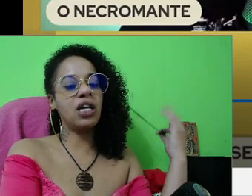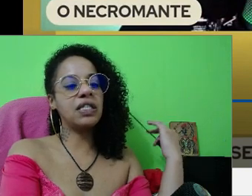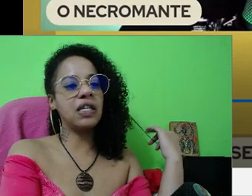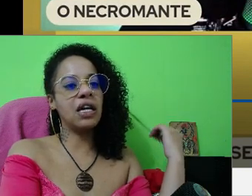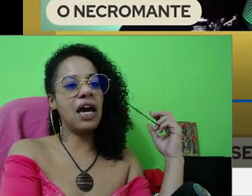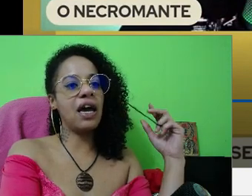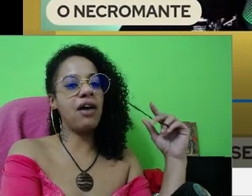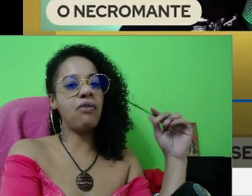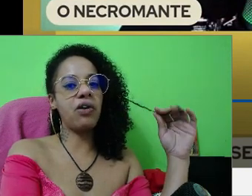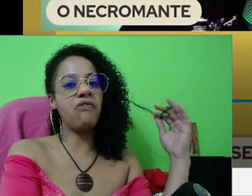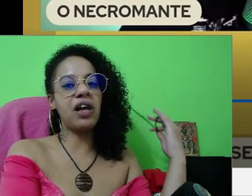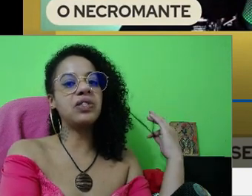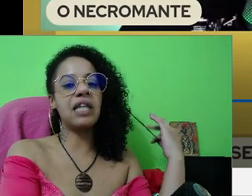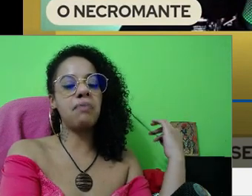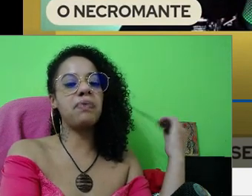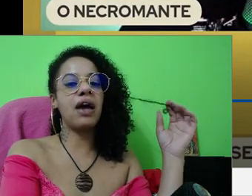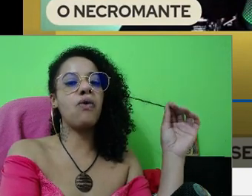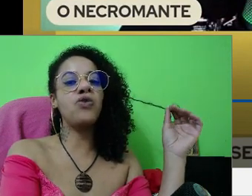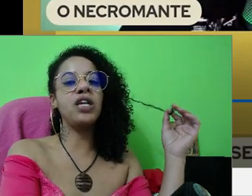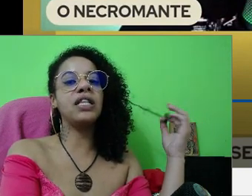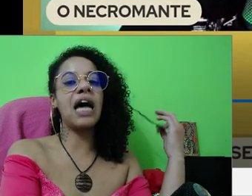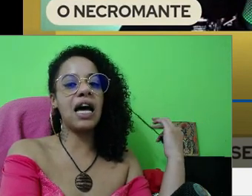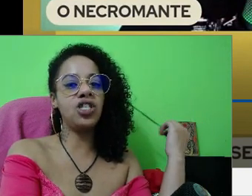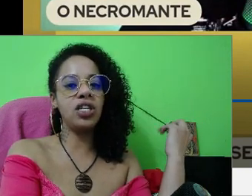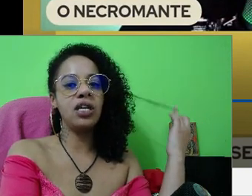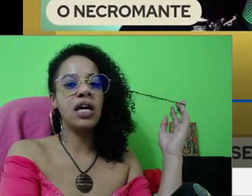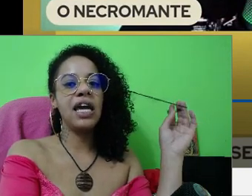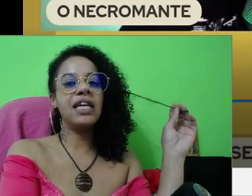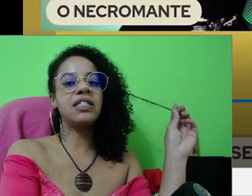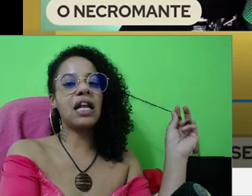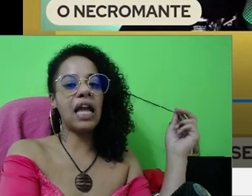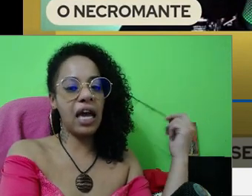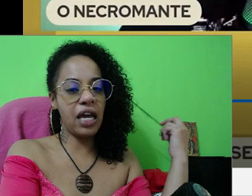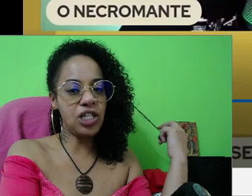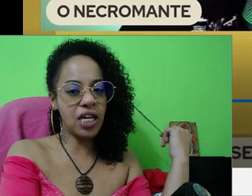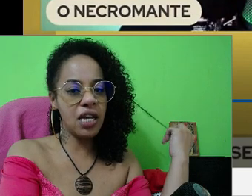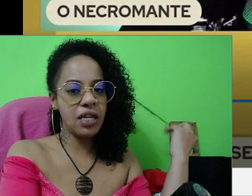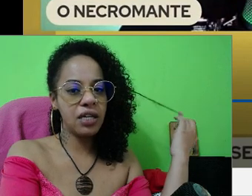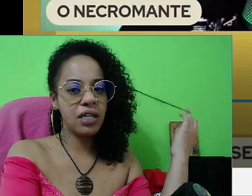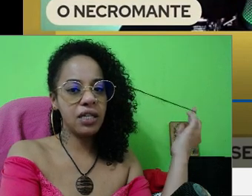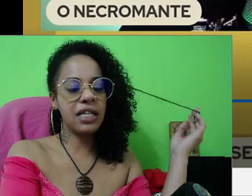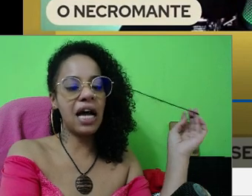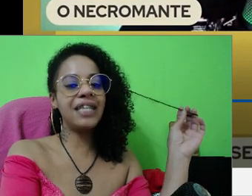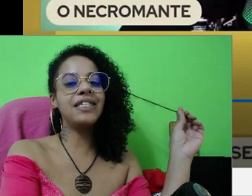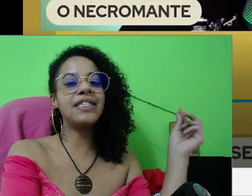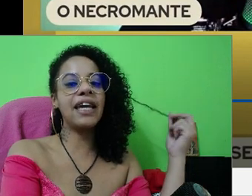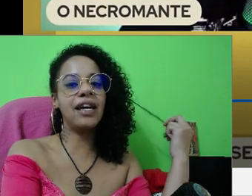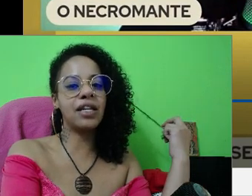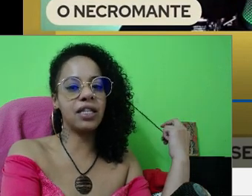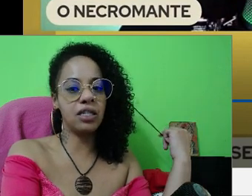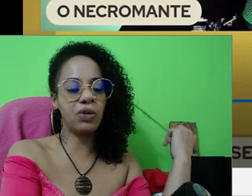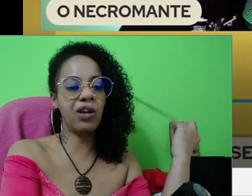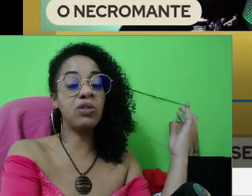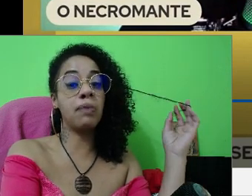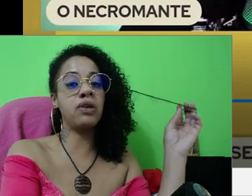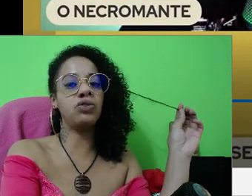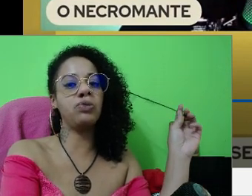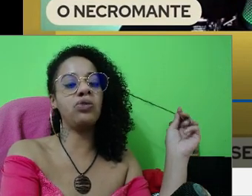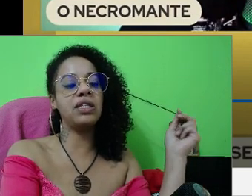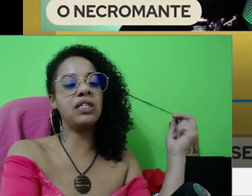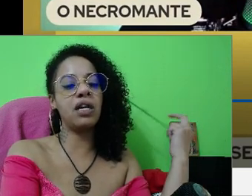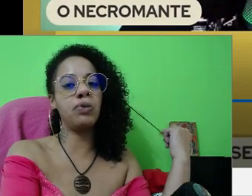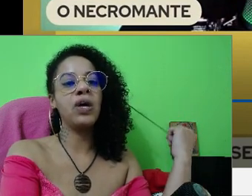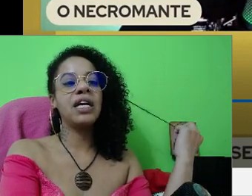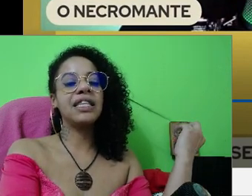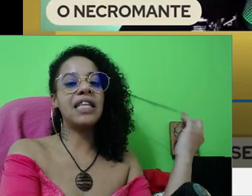eu acho que assim é o que eu falo sempre é unidade estratégica das esquerdas porque eu